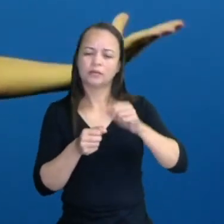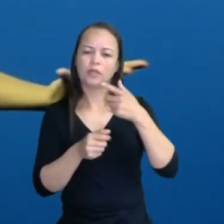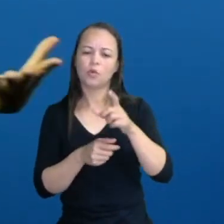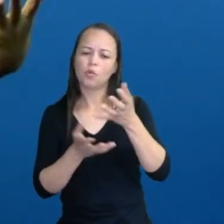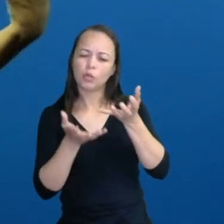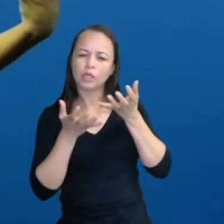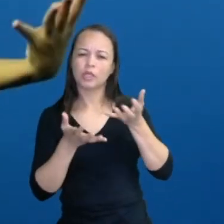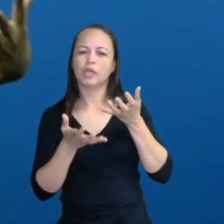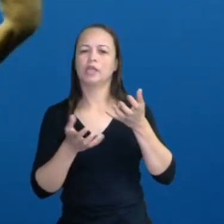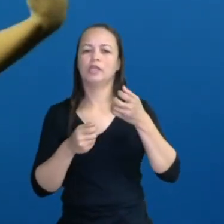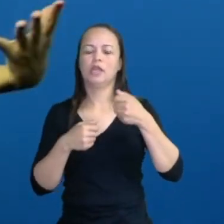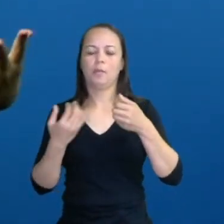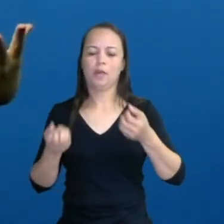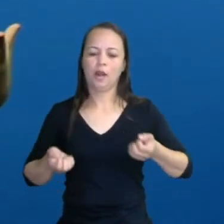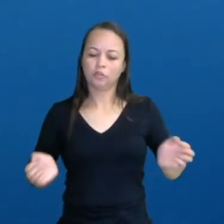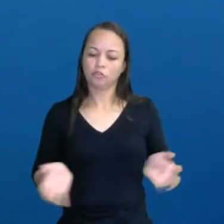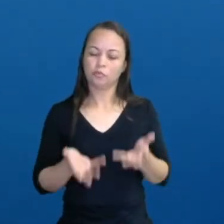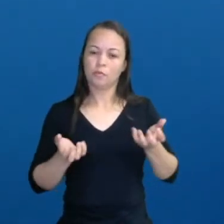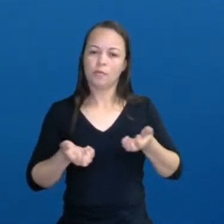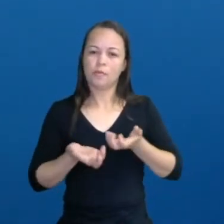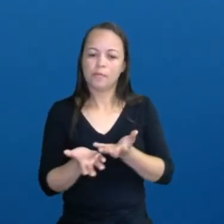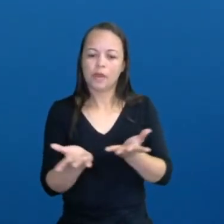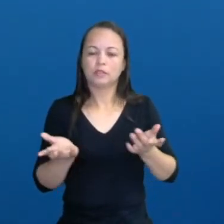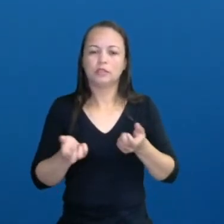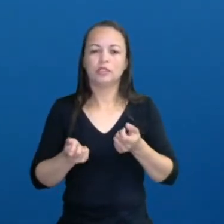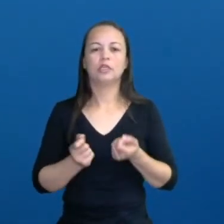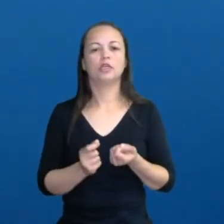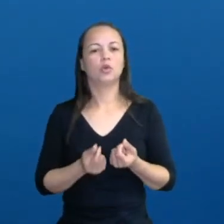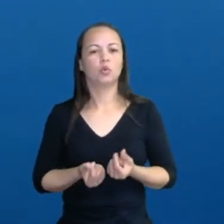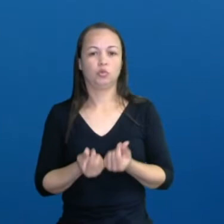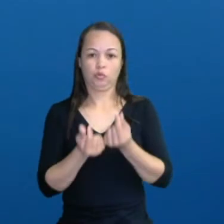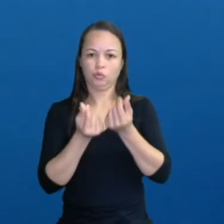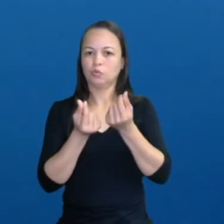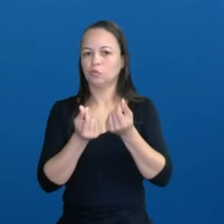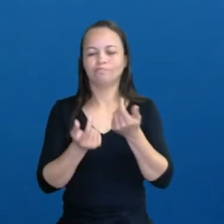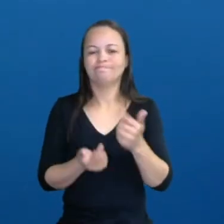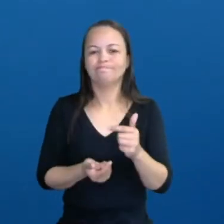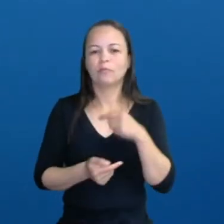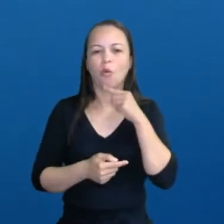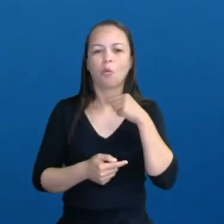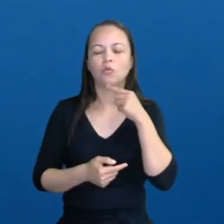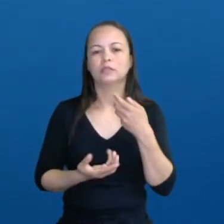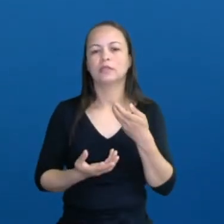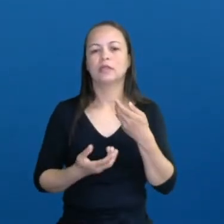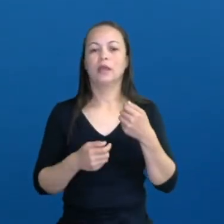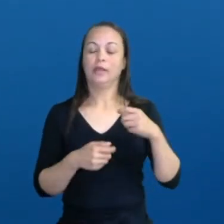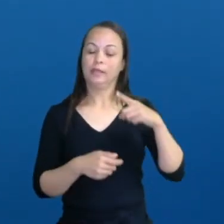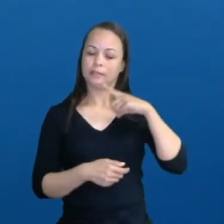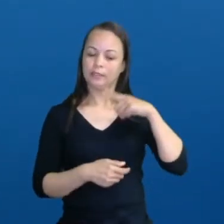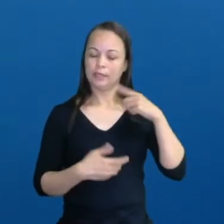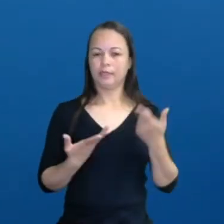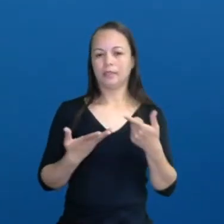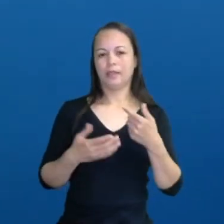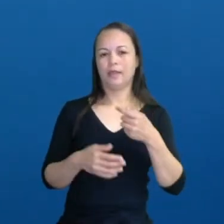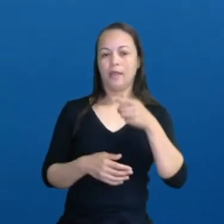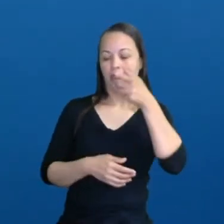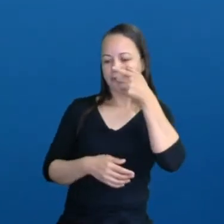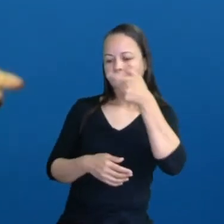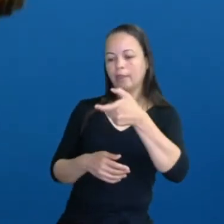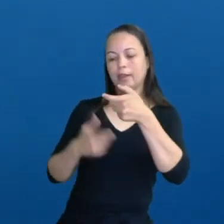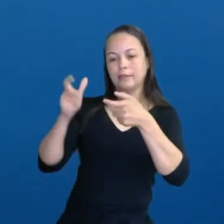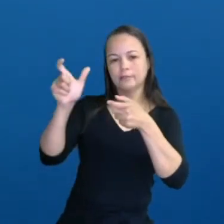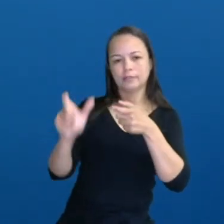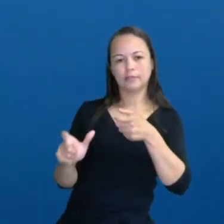para expandir os negócios e os lucros. Eles tinham que estar a partir do aval ou do interesse do